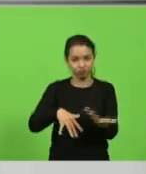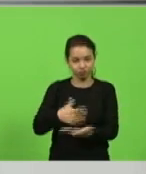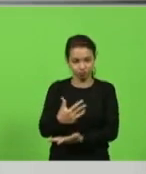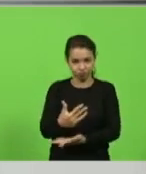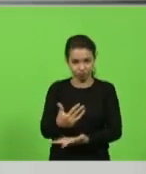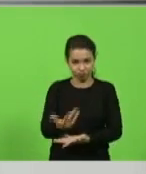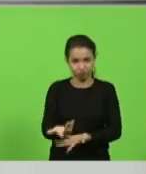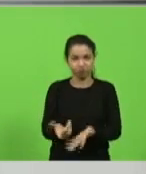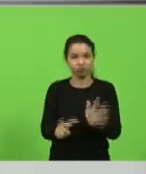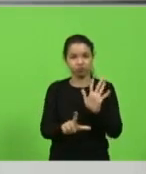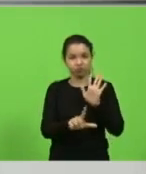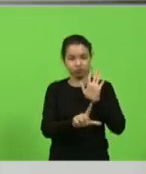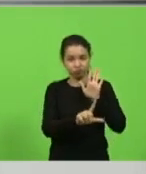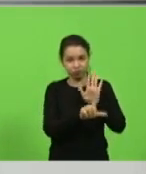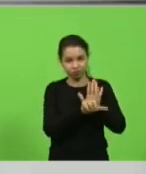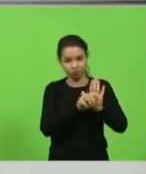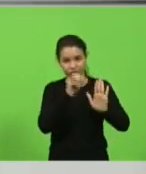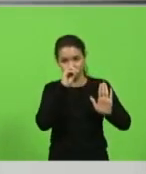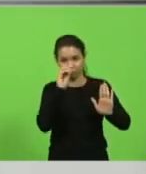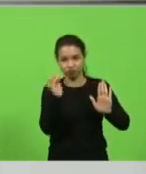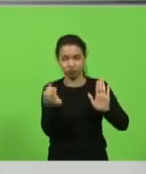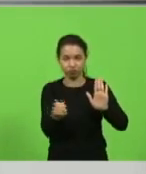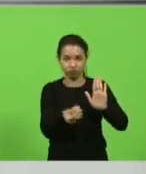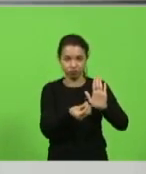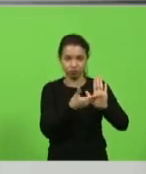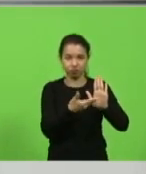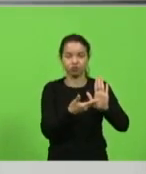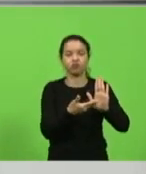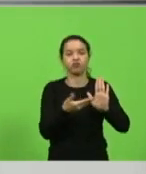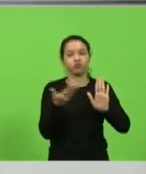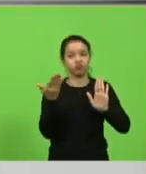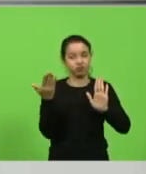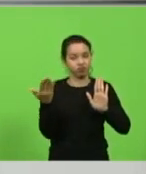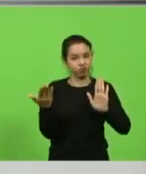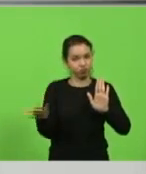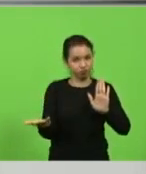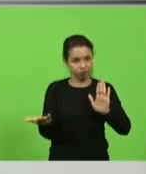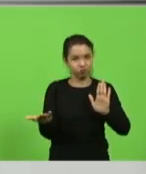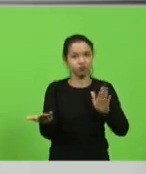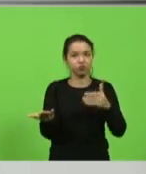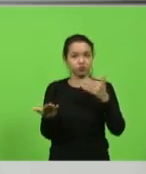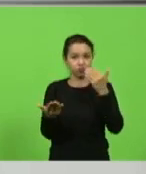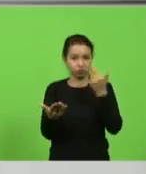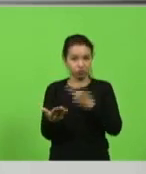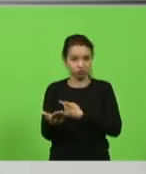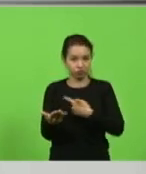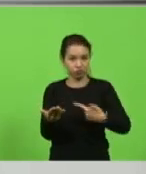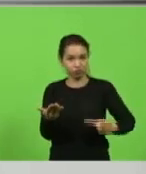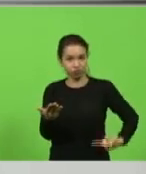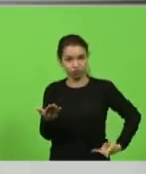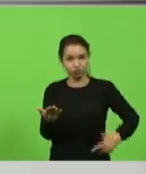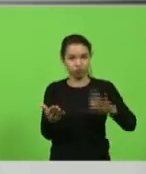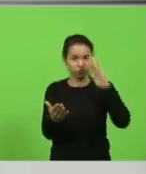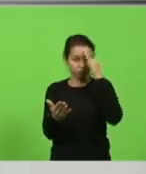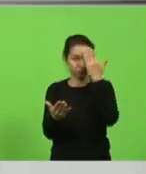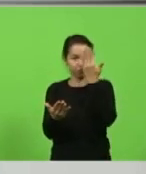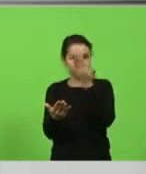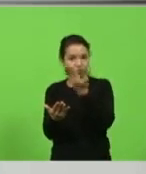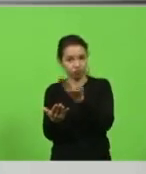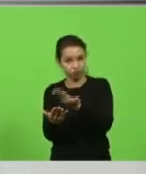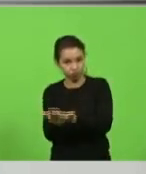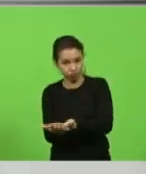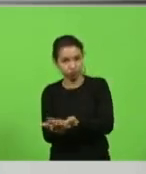da legitimidade política que havia sido conferida ao governador pelo voto popular,